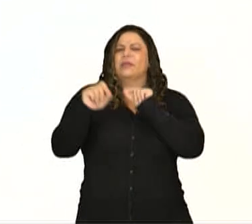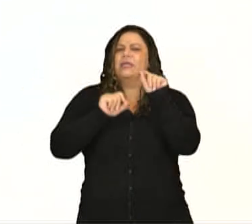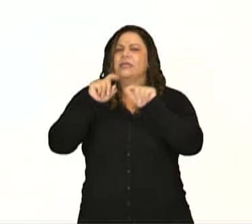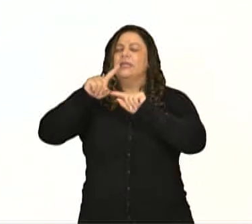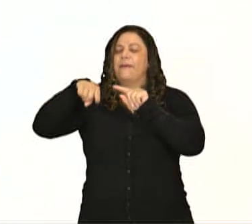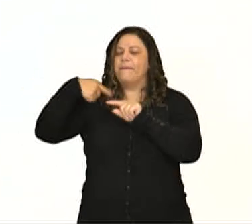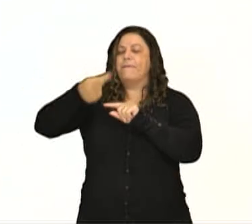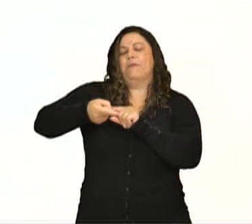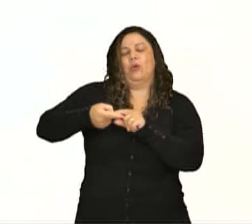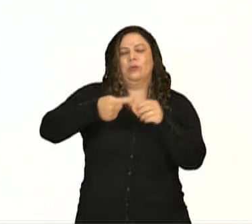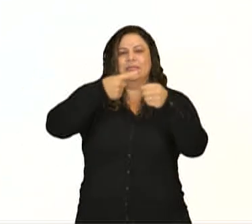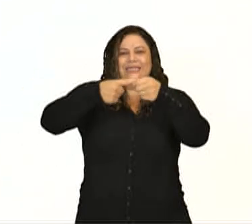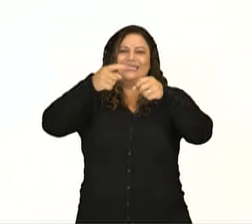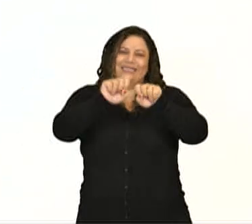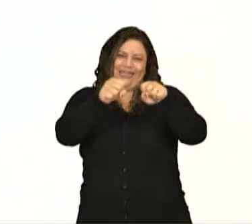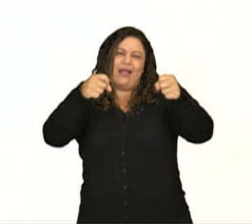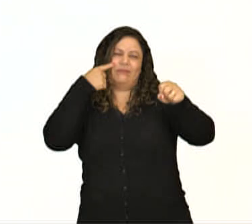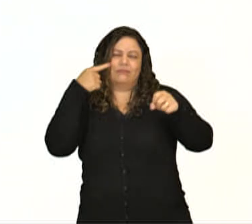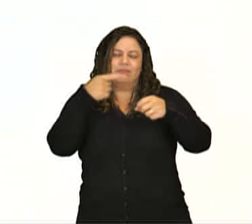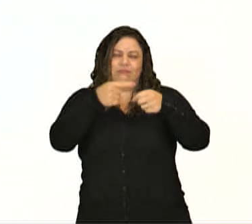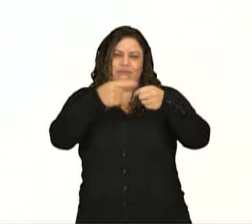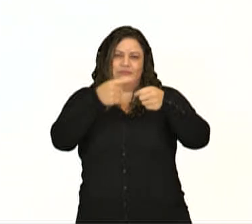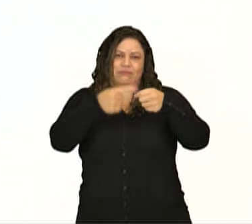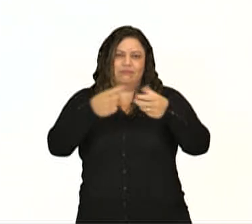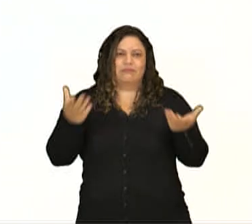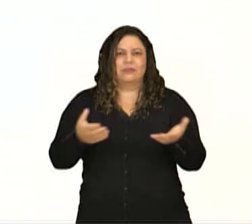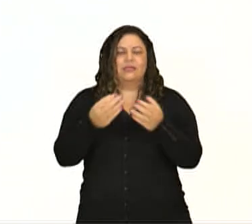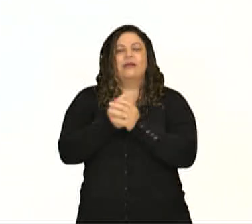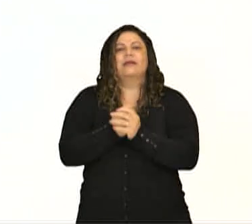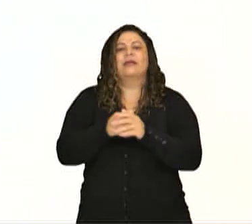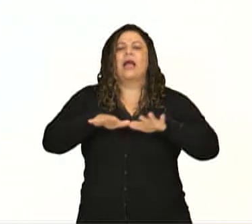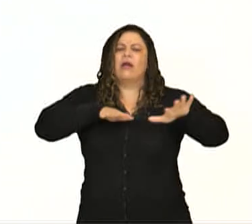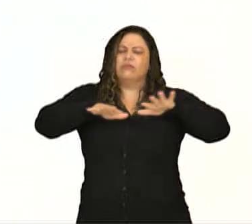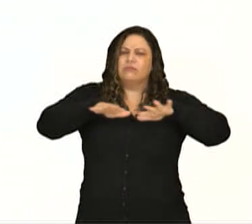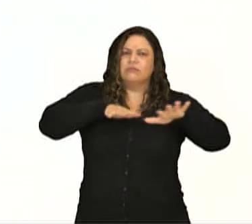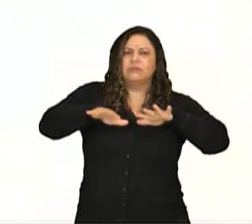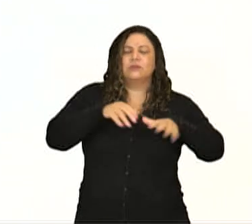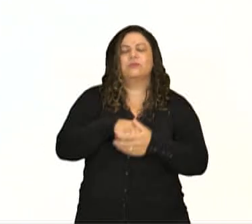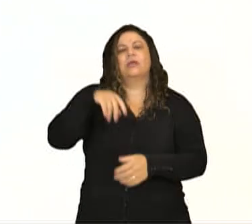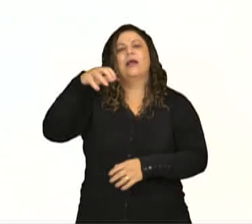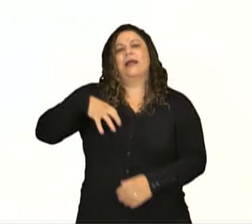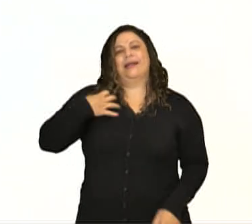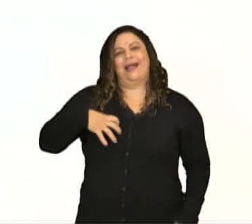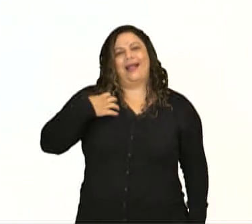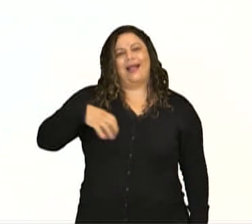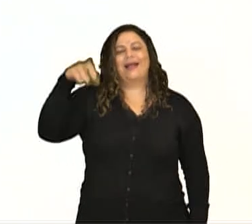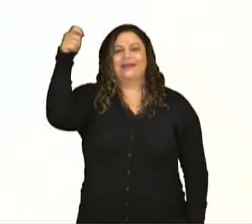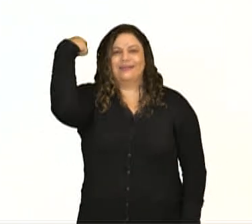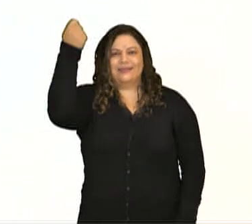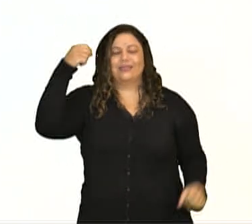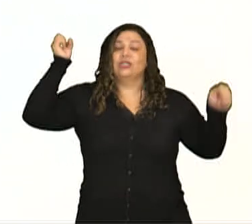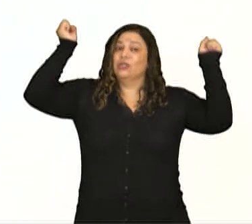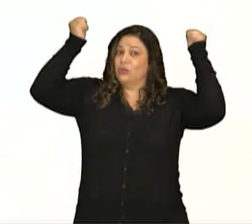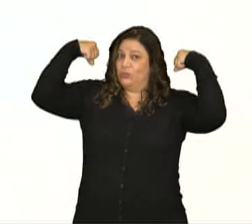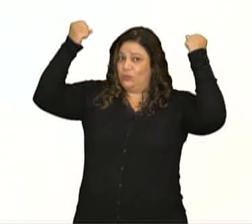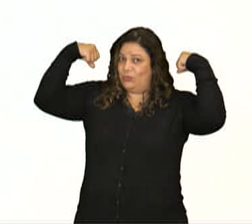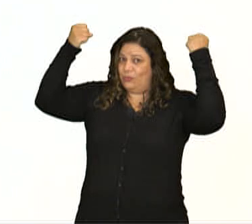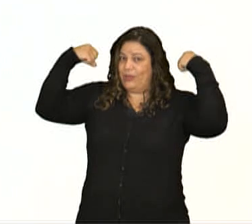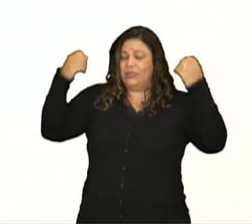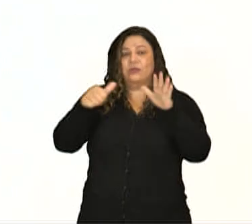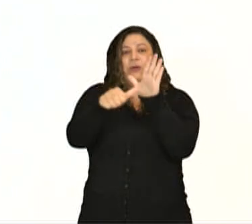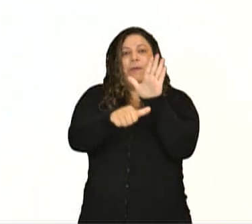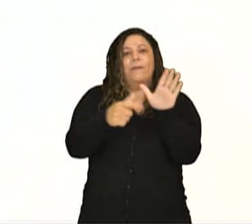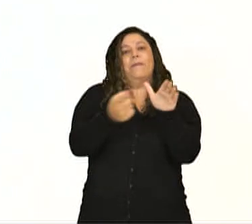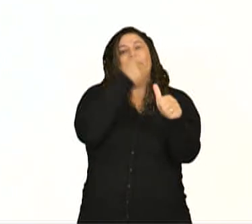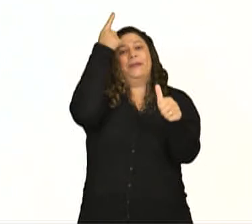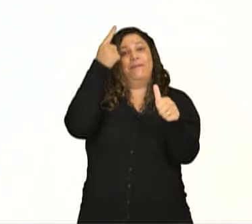grandes cidades. Ela também é considerada um dos ritmos mais populares na Argentina e no México. Então, primeiro ela surgiu lá